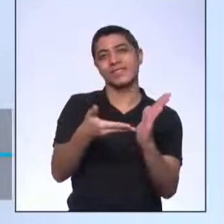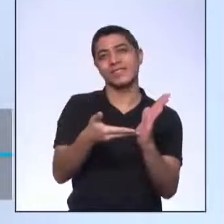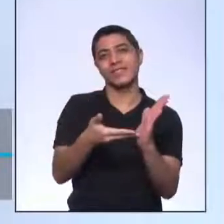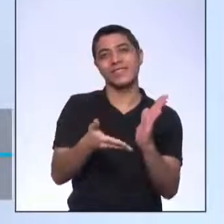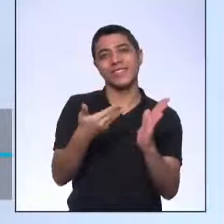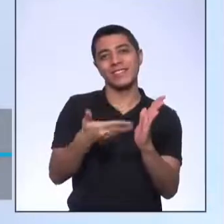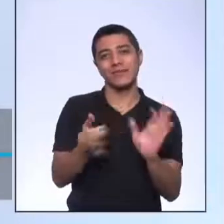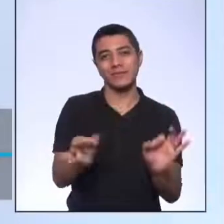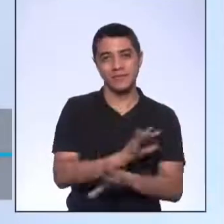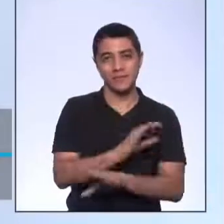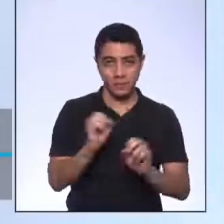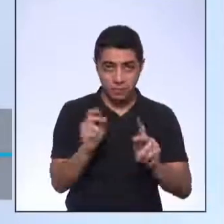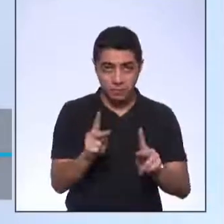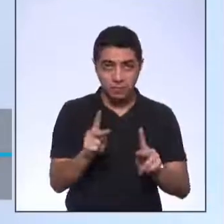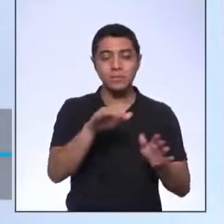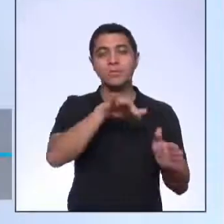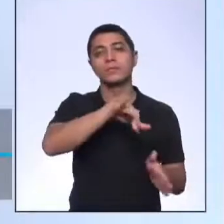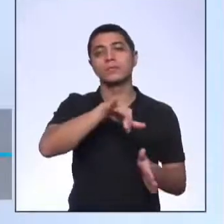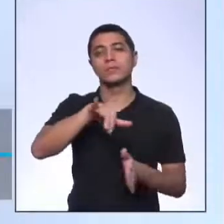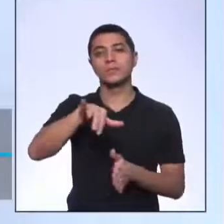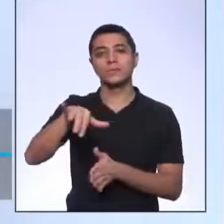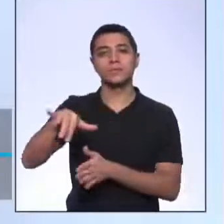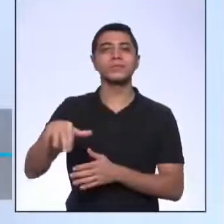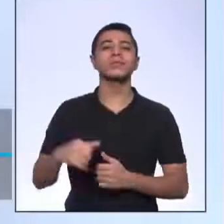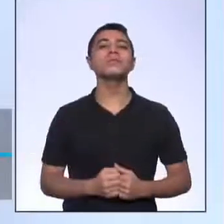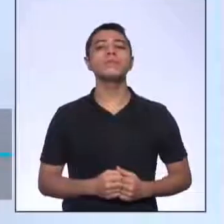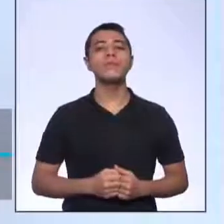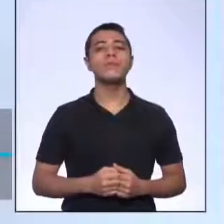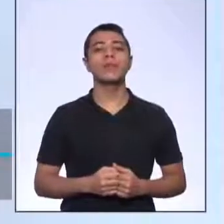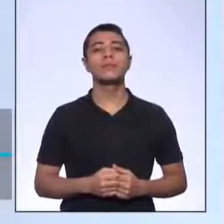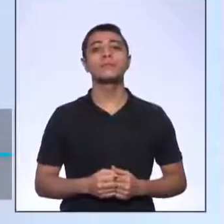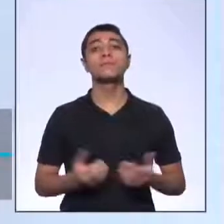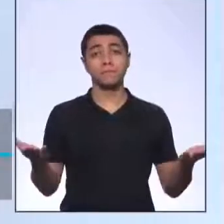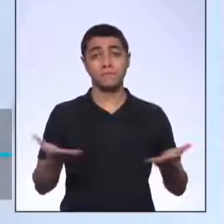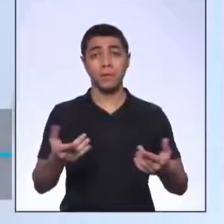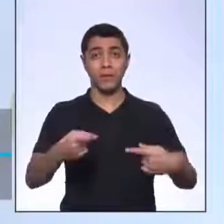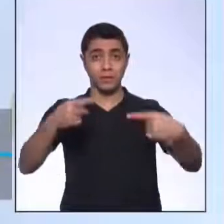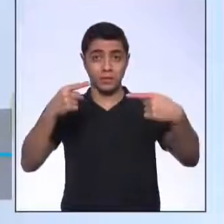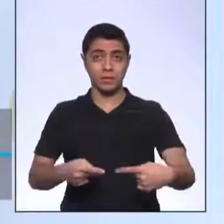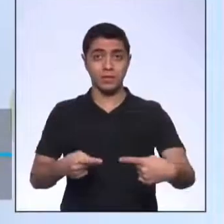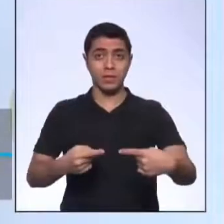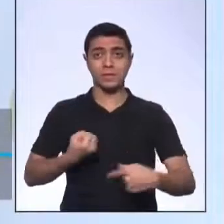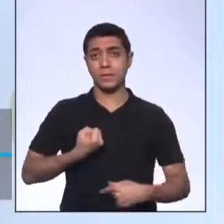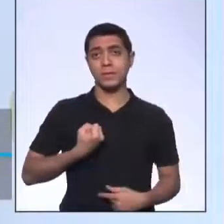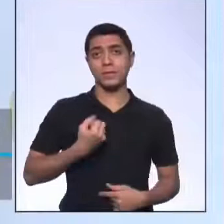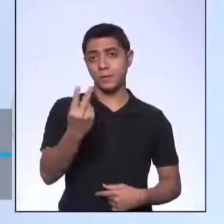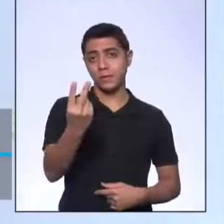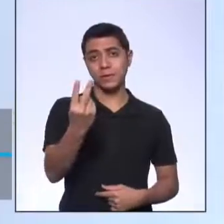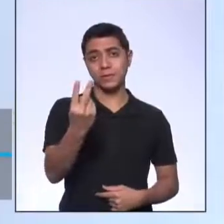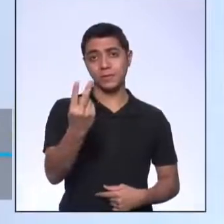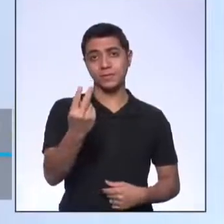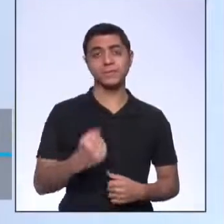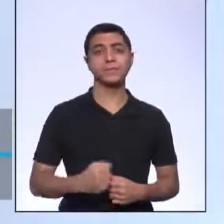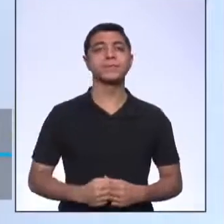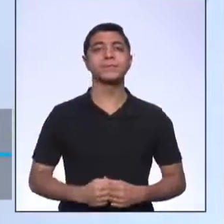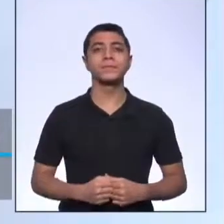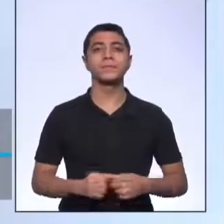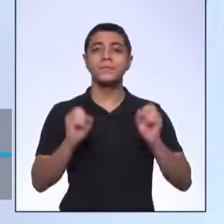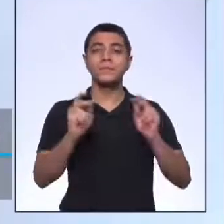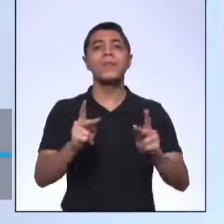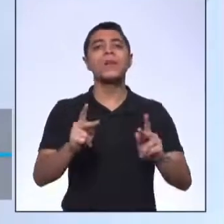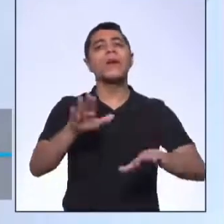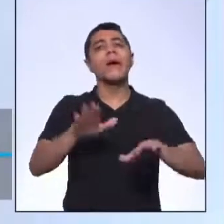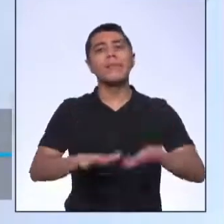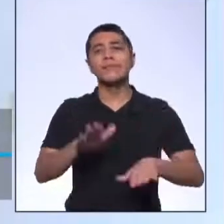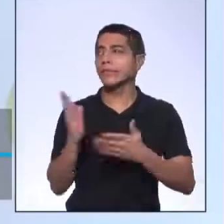para o desafio dois gente olha só tá os desafios quando a gente coloca aqui na lousa as